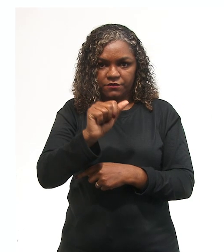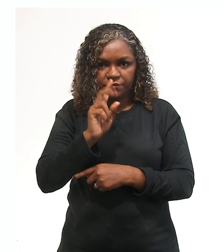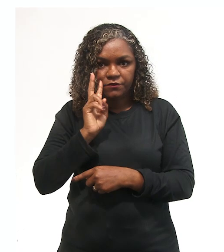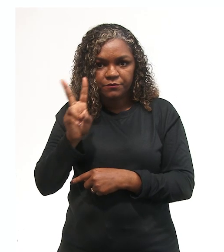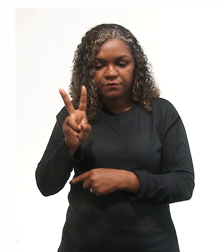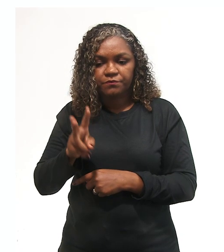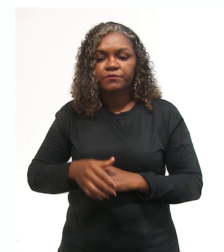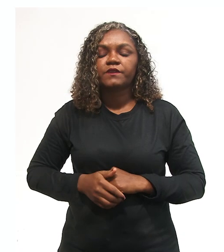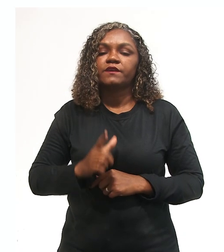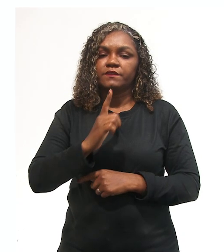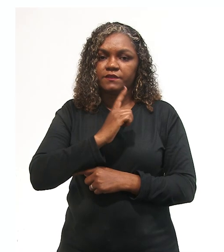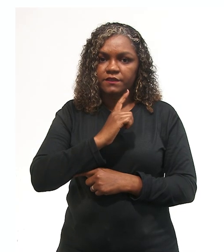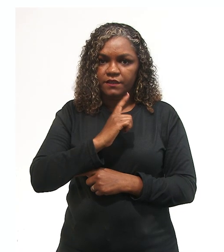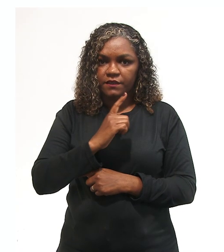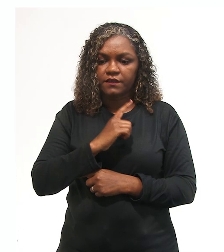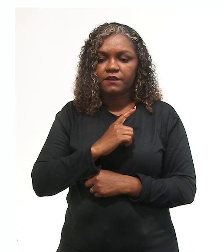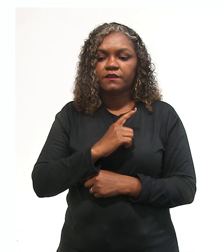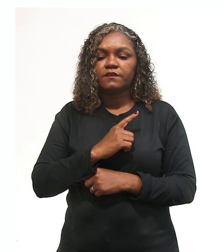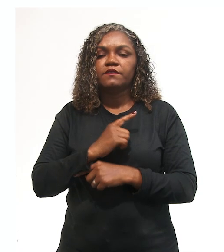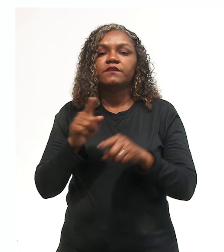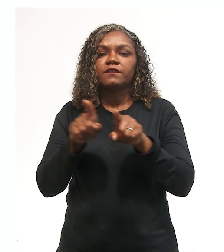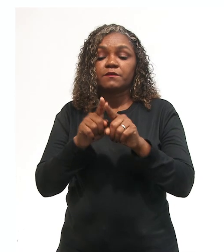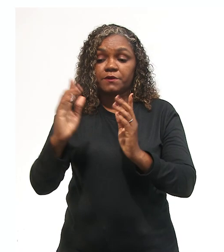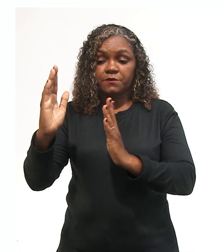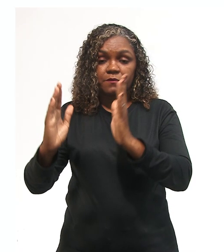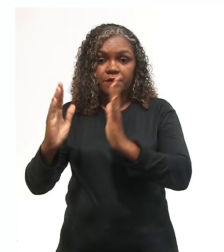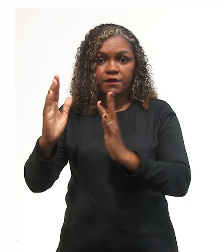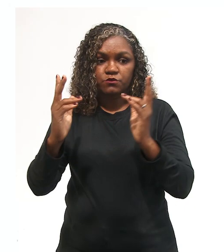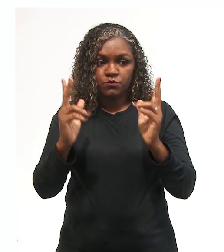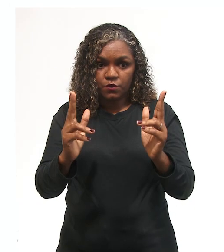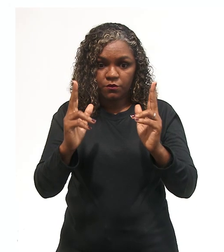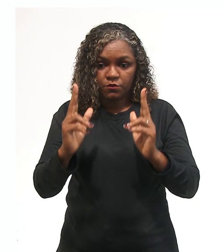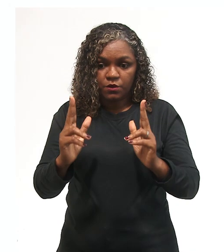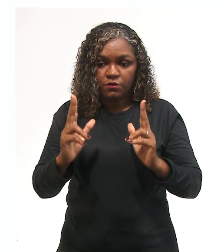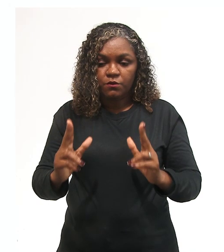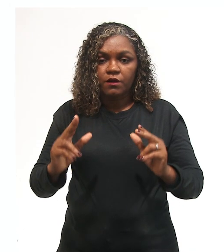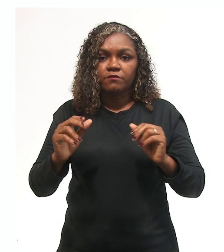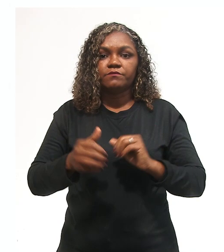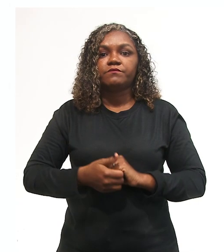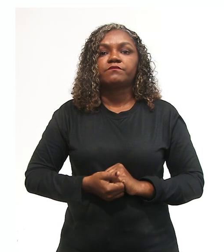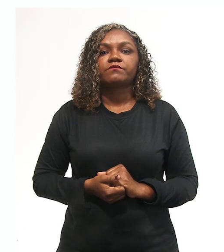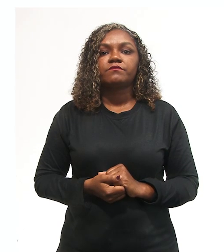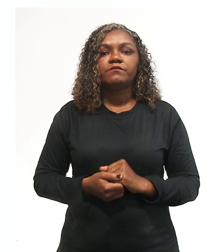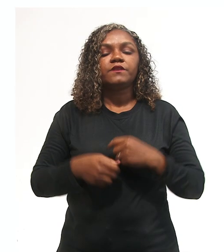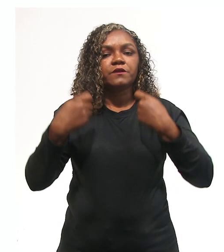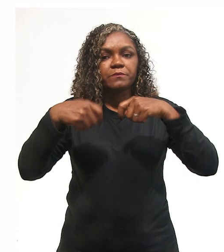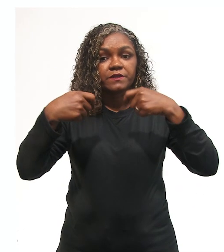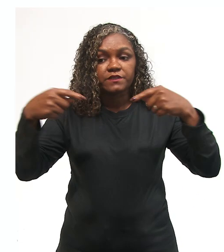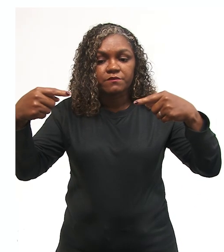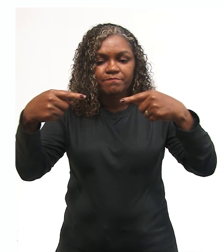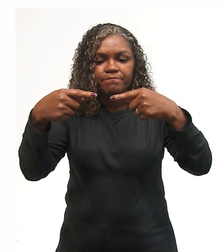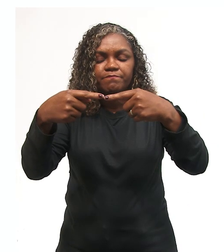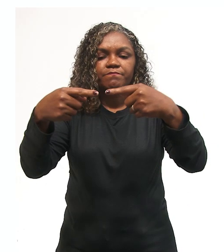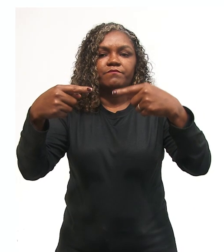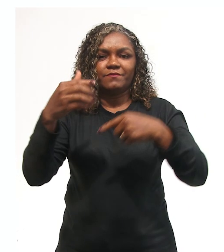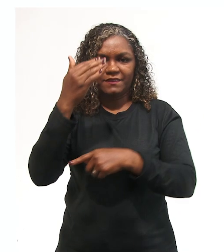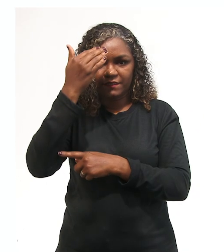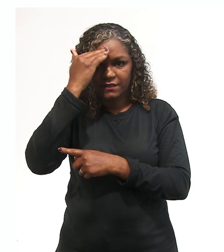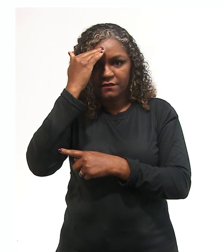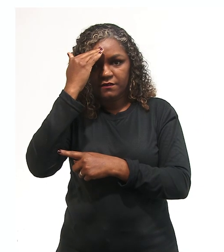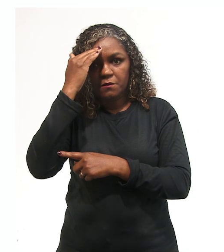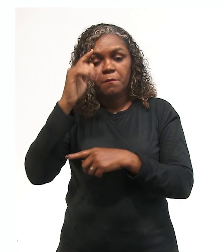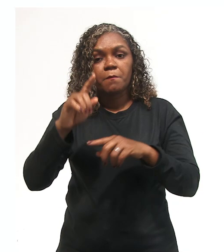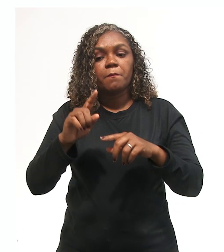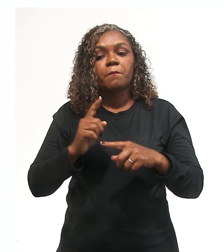uma proporção com a razão dos prazos, né? Então, a razão das taxas segue a proporção com a razão dos prazos. Quando a gente tem uma